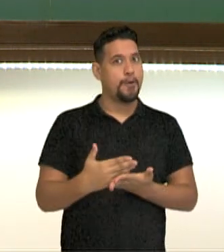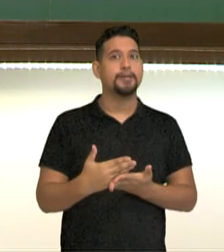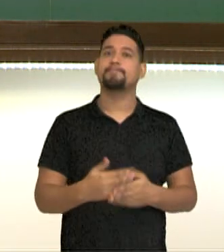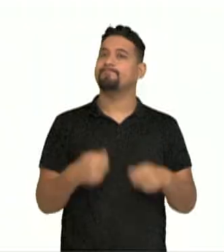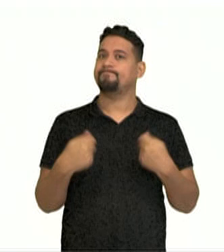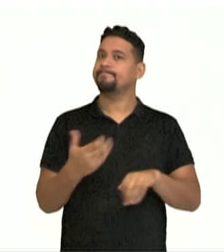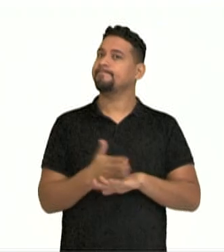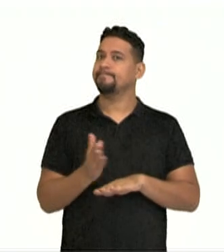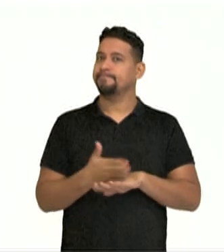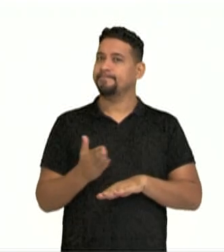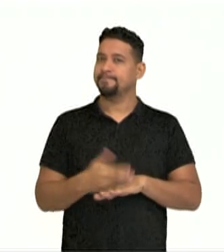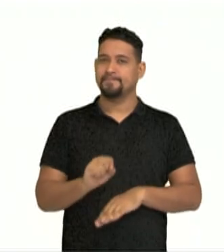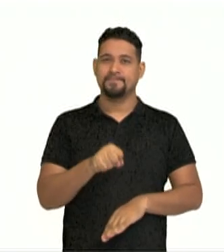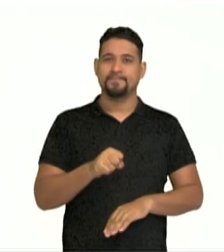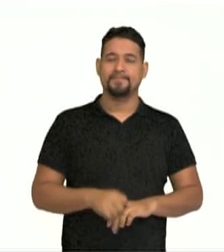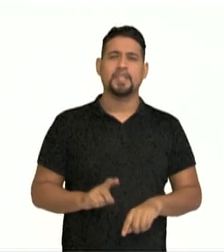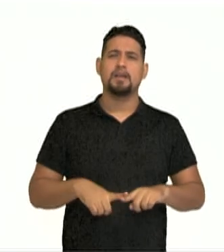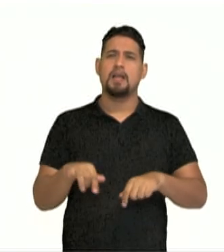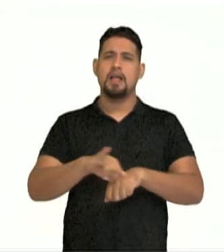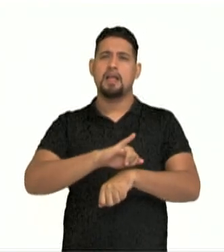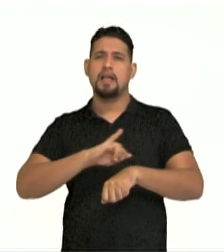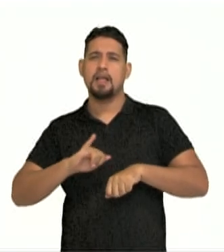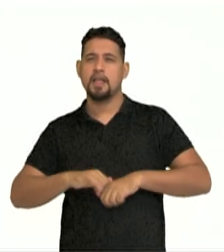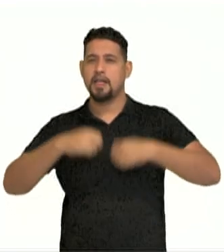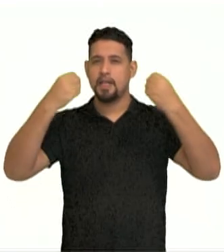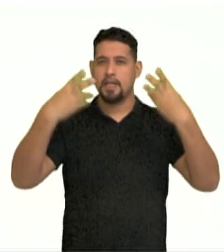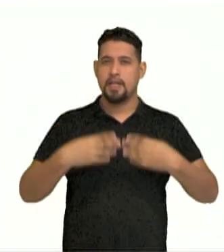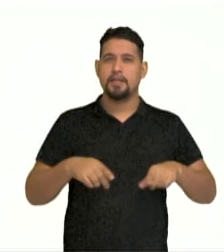que treinar. Em uma exposição